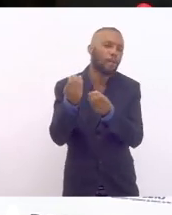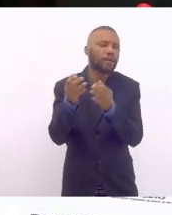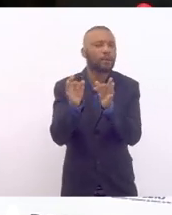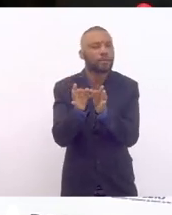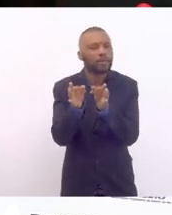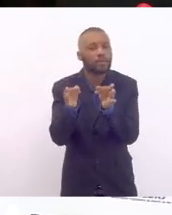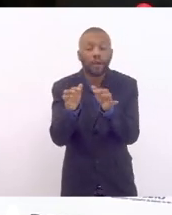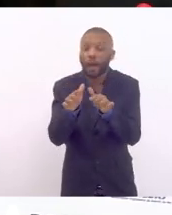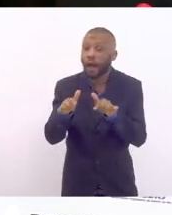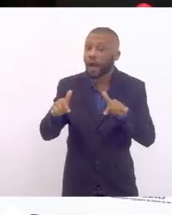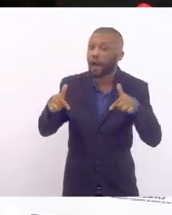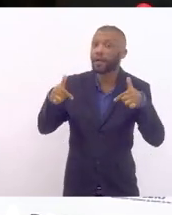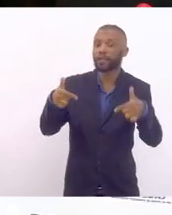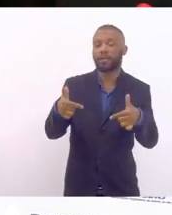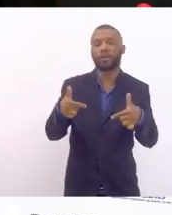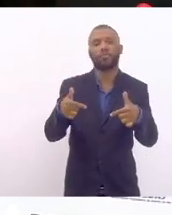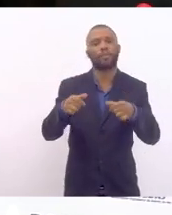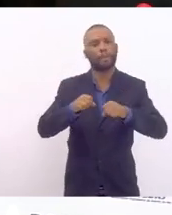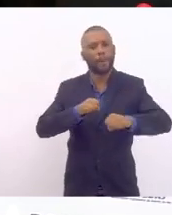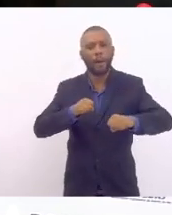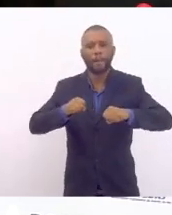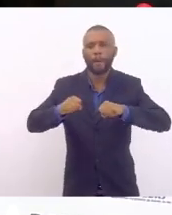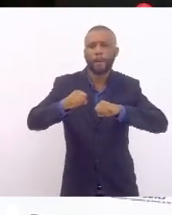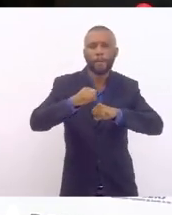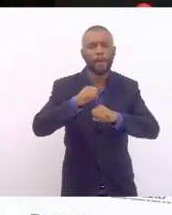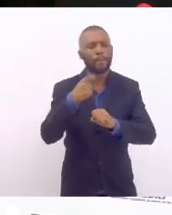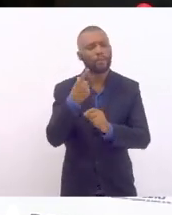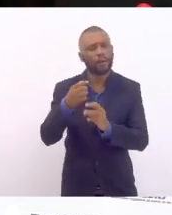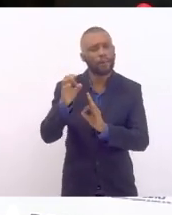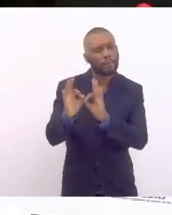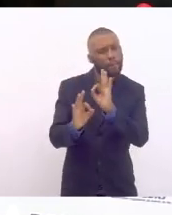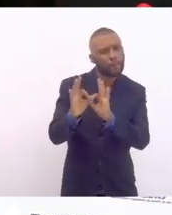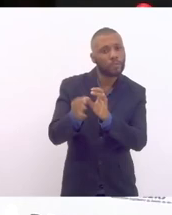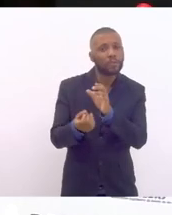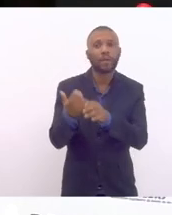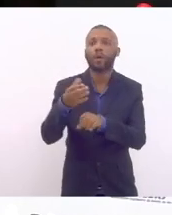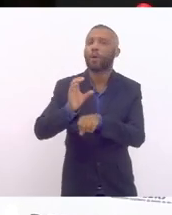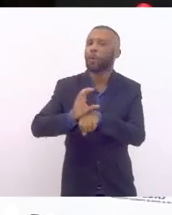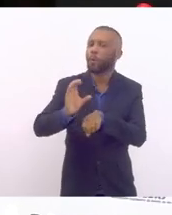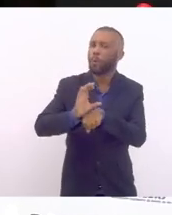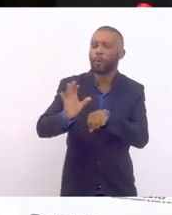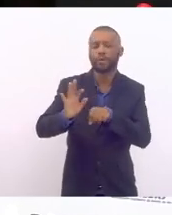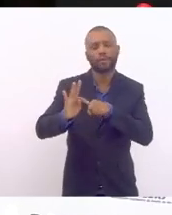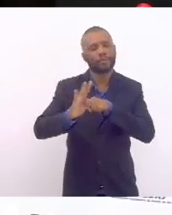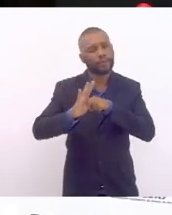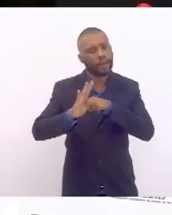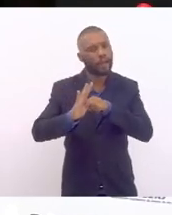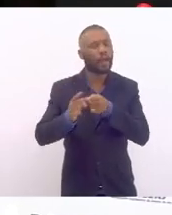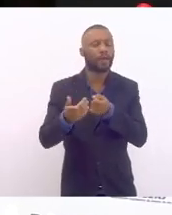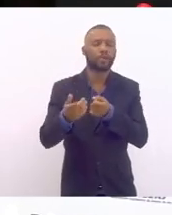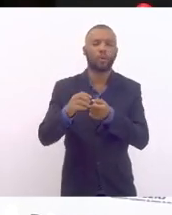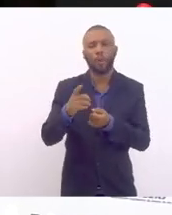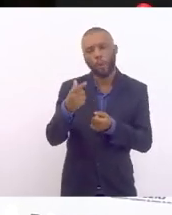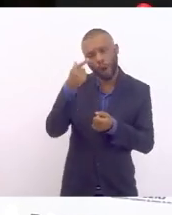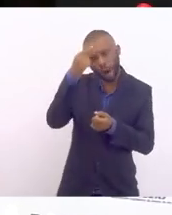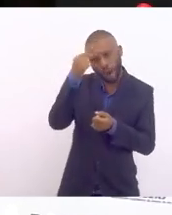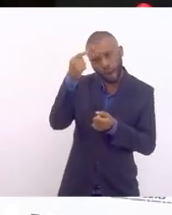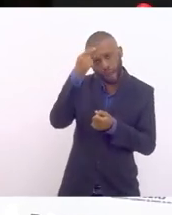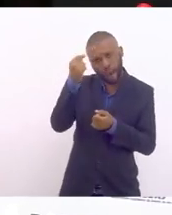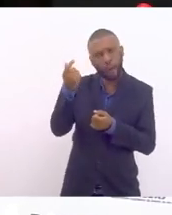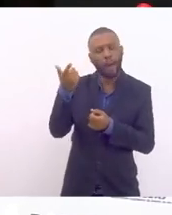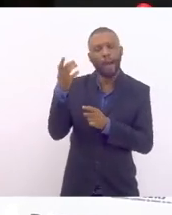simples ação é de formação de um curso seja um curso técnico um curso de graduação